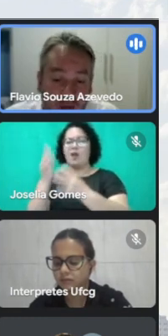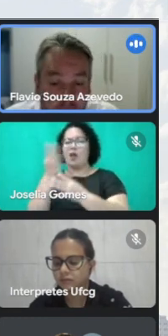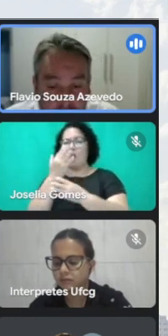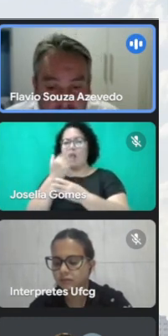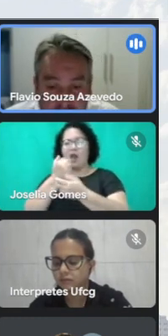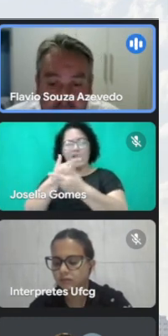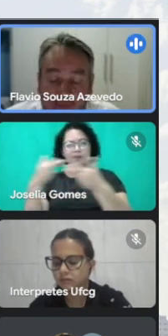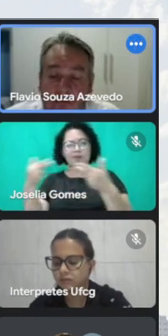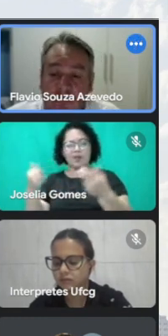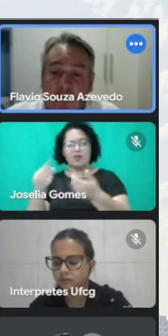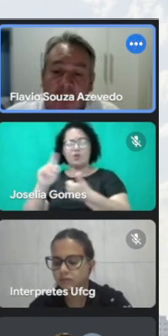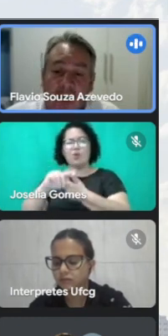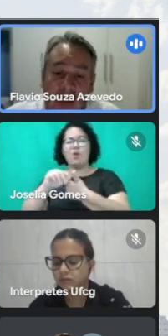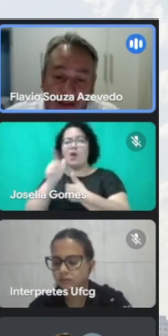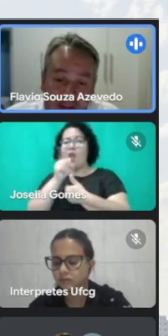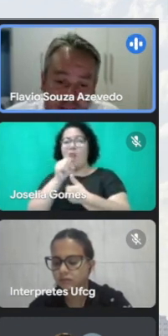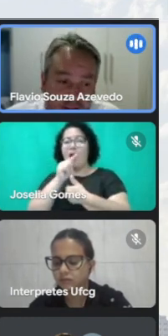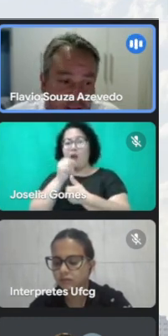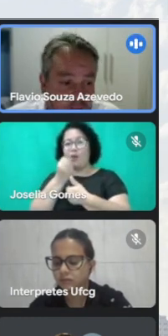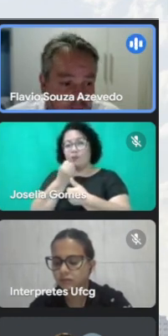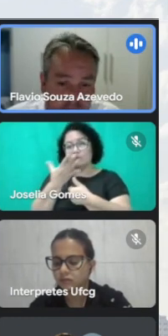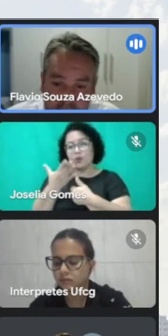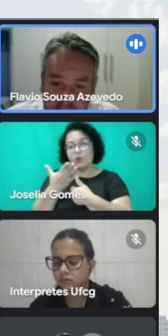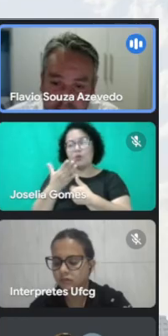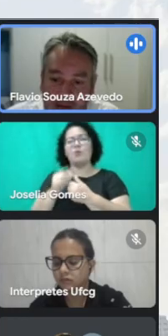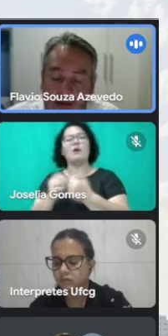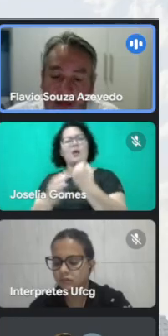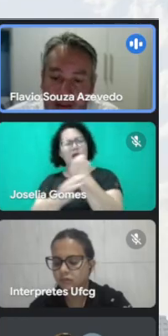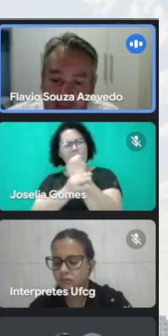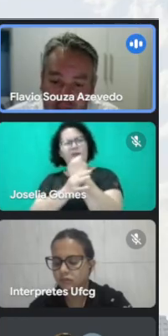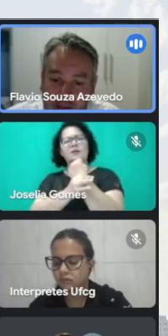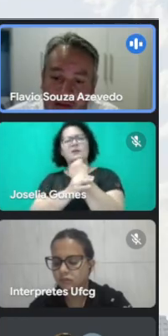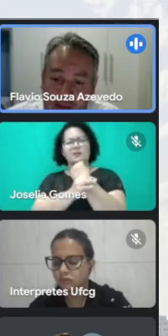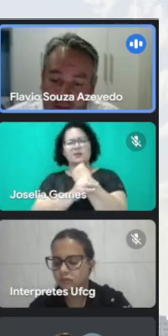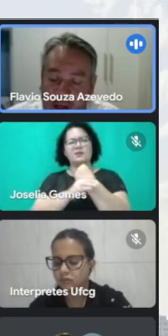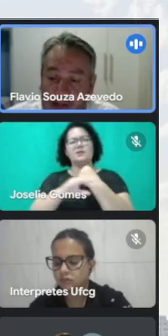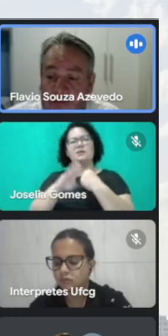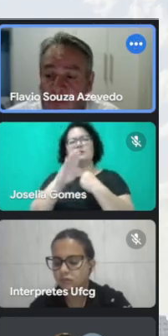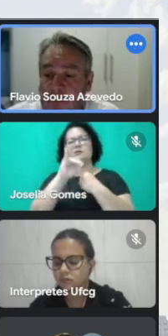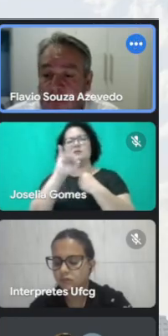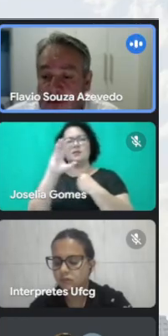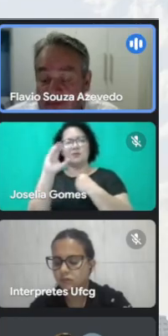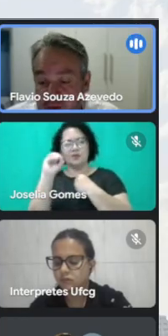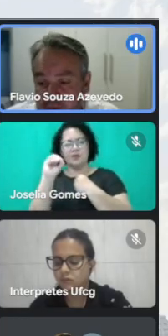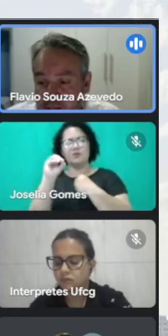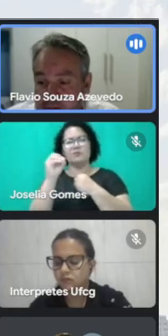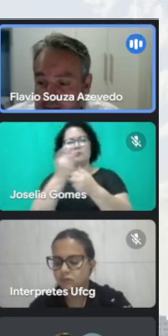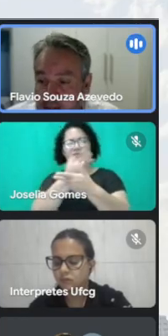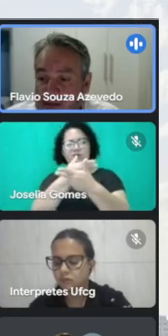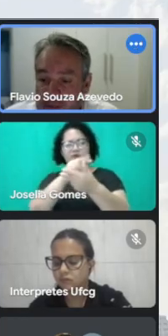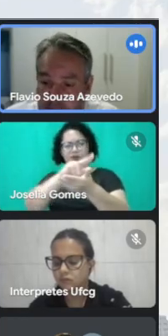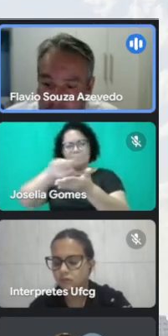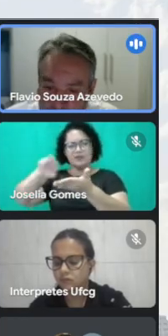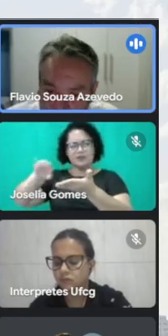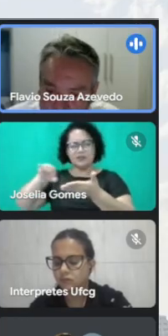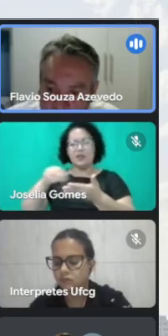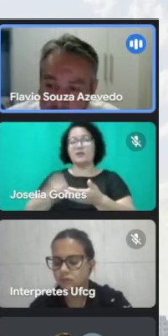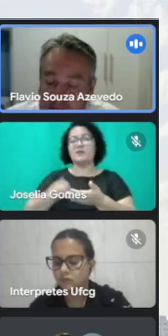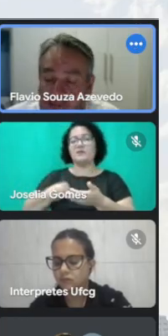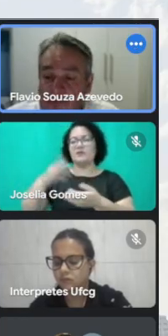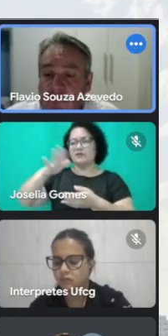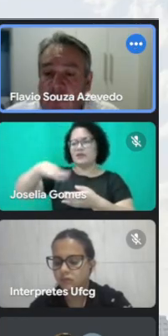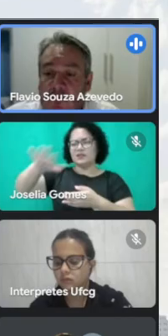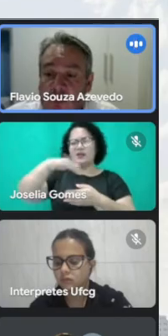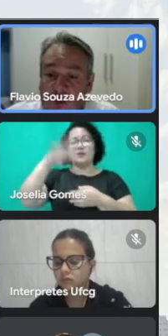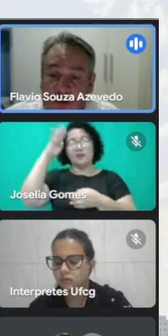de água potável, a garantia da biodiversidade, né, áreas verdes, animais que vivem nessas áreas, principalmente nas